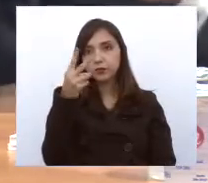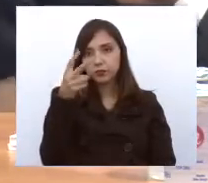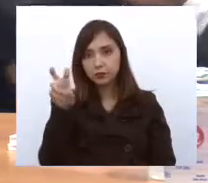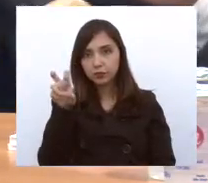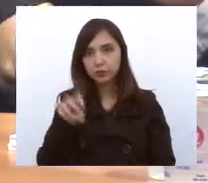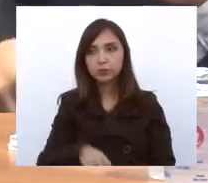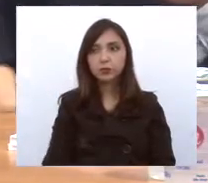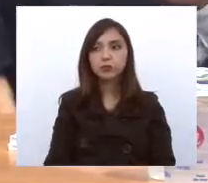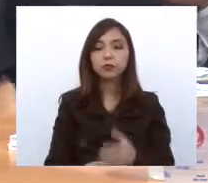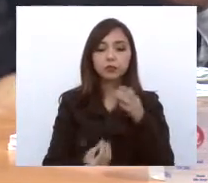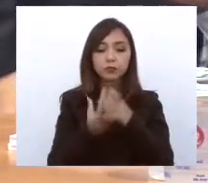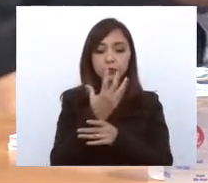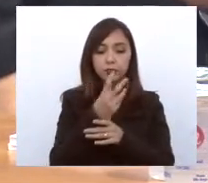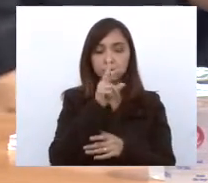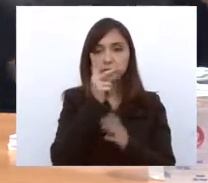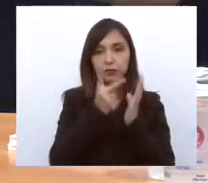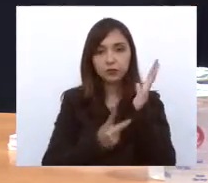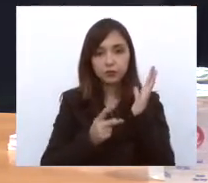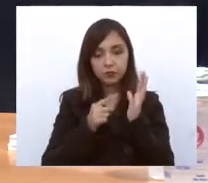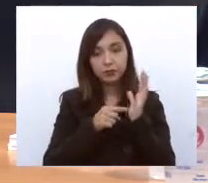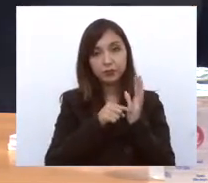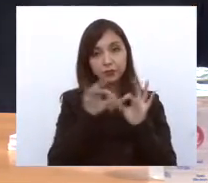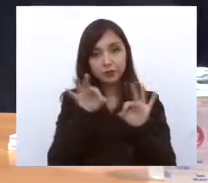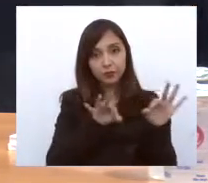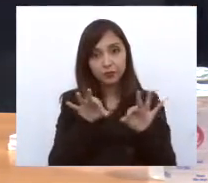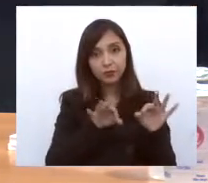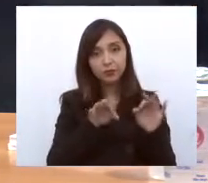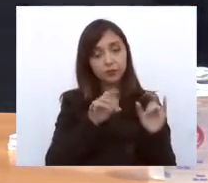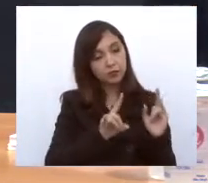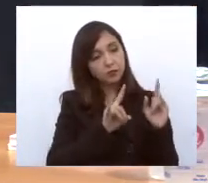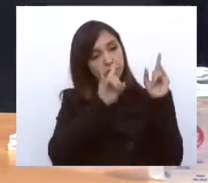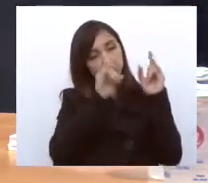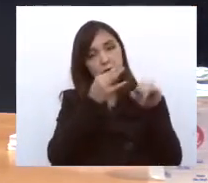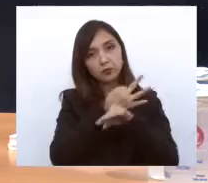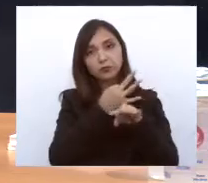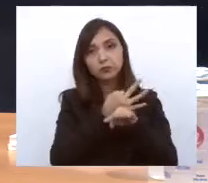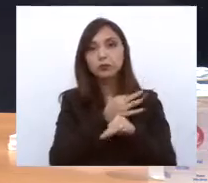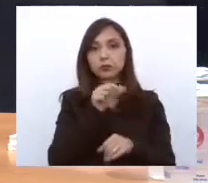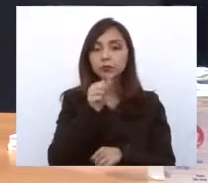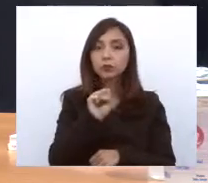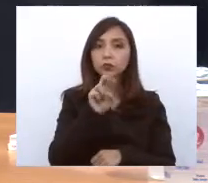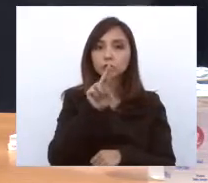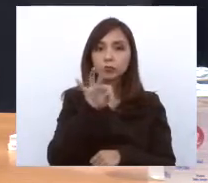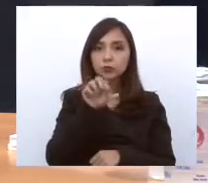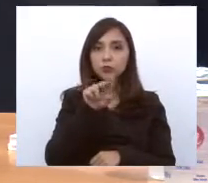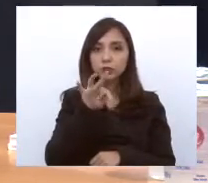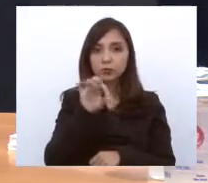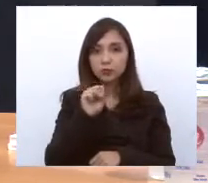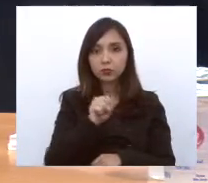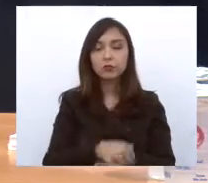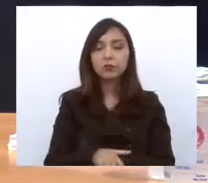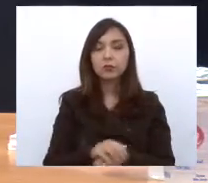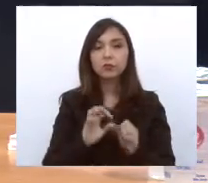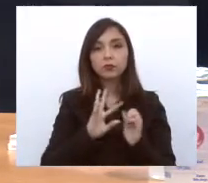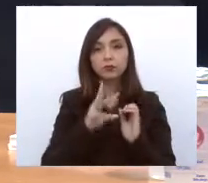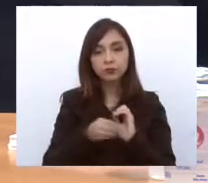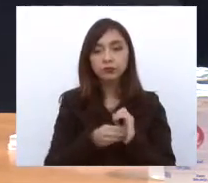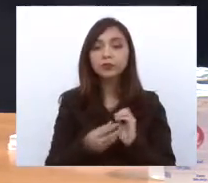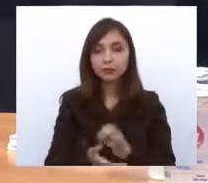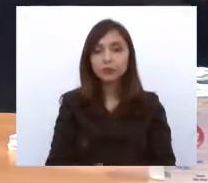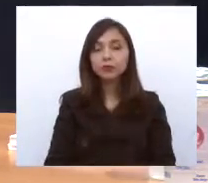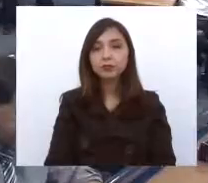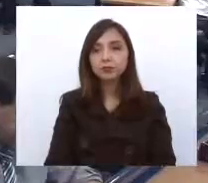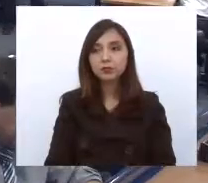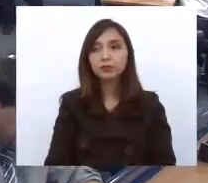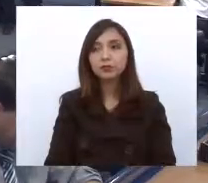4654/2015. Cria o programa Meu Prédio é Sustentável no município de Guarulhos. Autor, vereador Elmi Japonês.